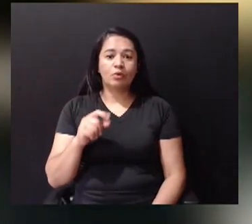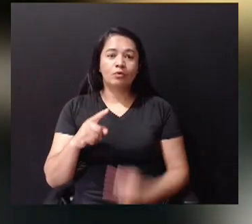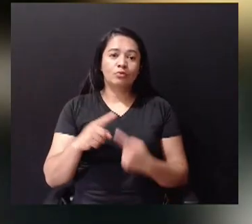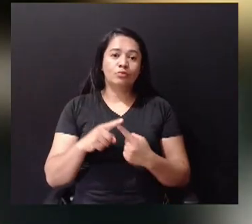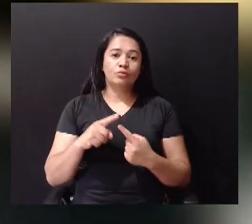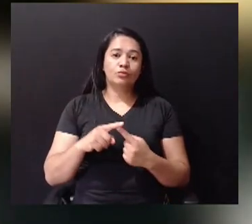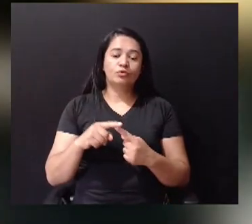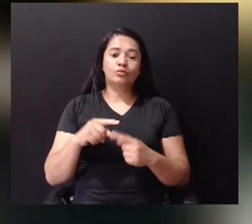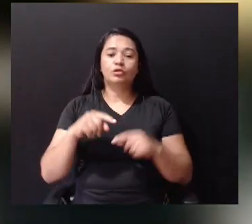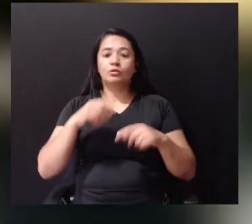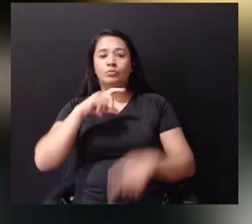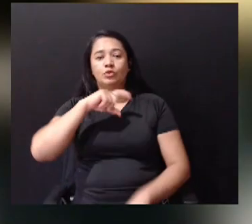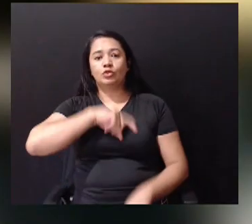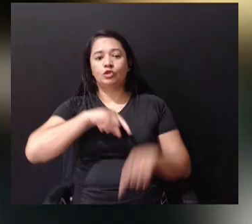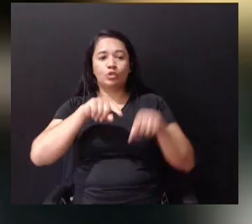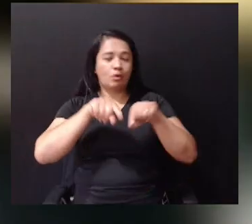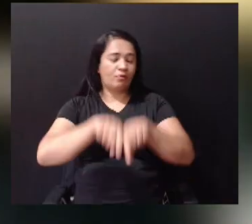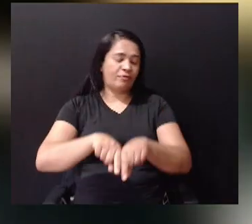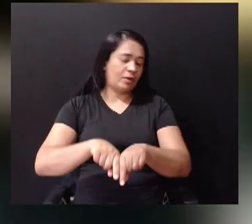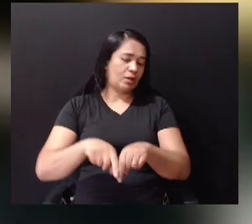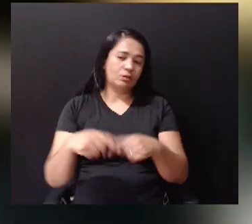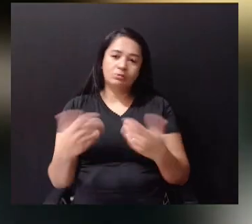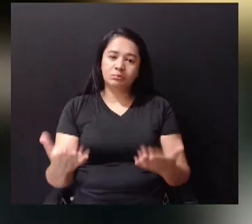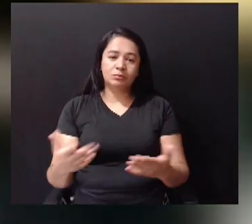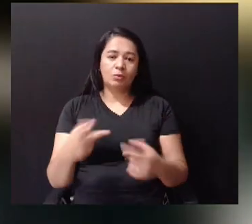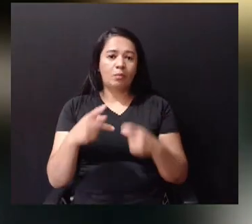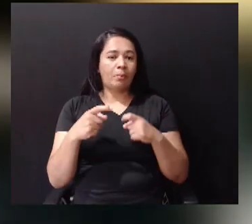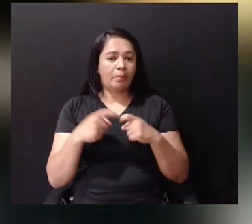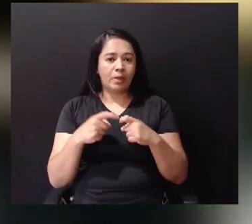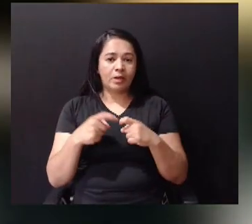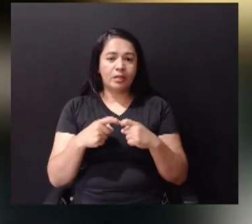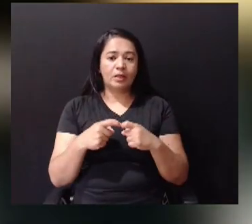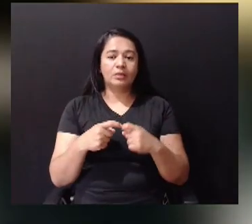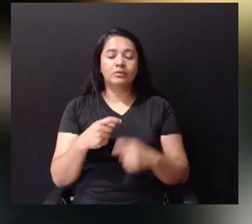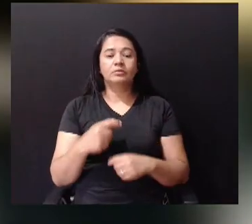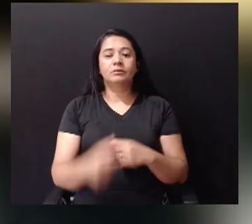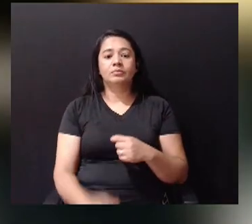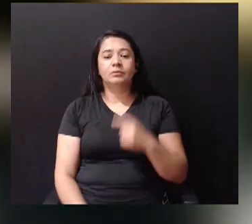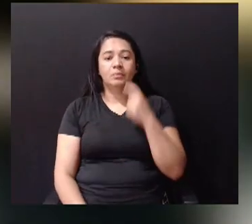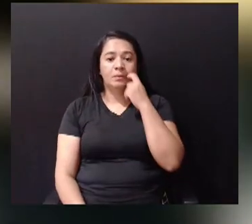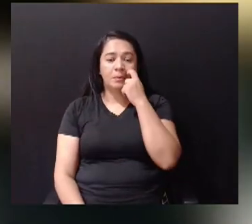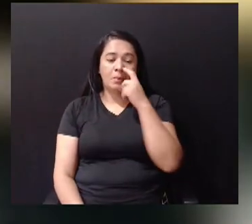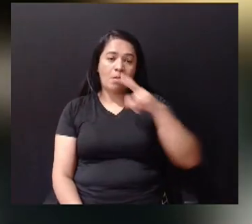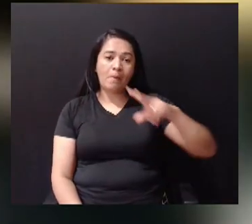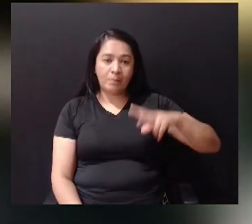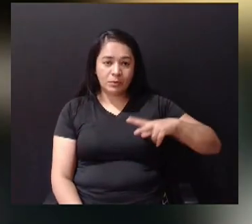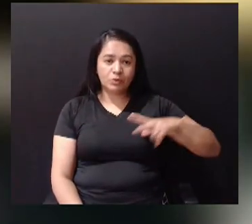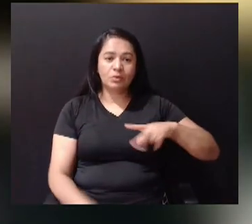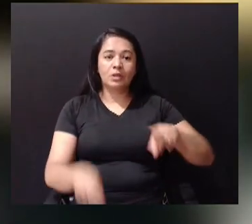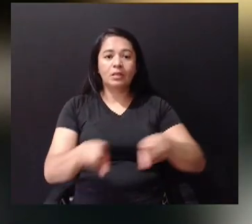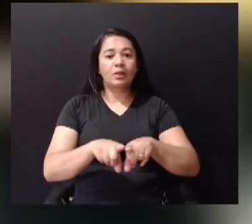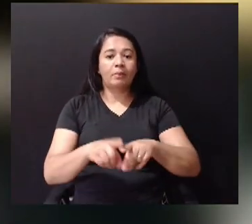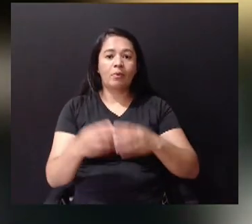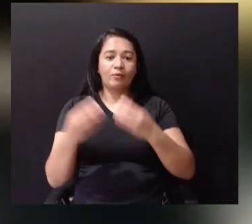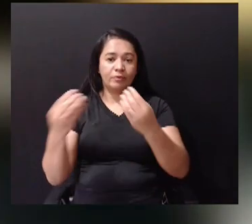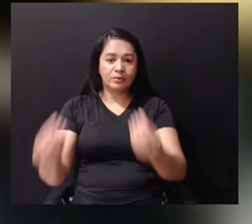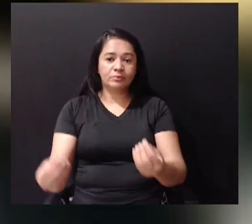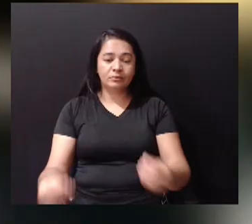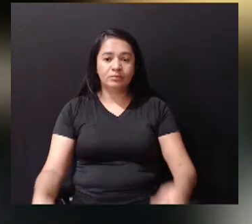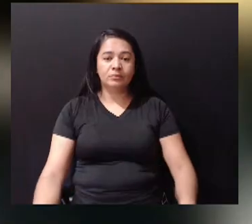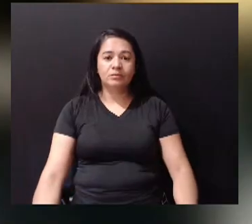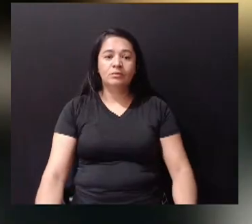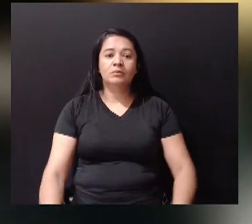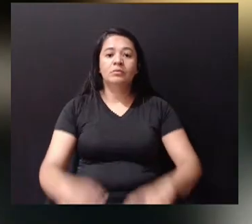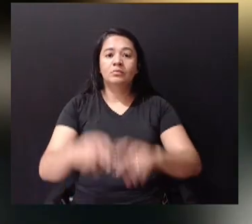ou enfim, da saúde complementar, ou mesmo privado também oferecendo. Então, tanto do aspecto público como do